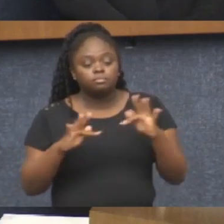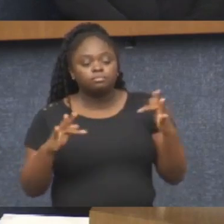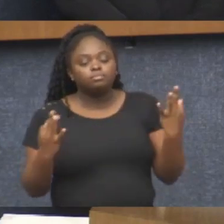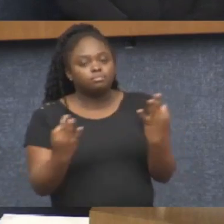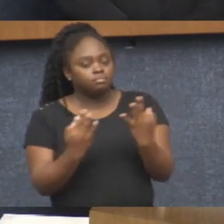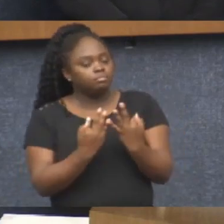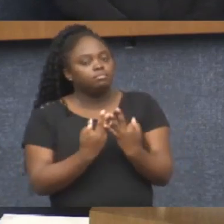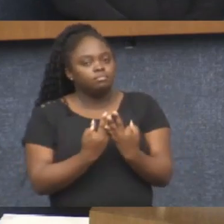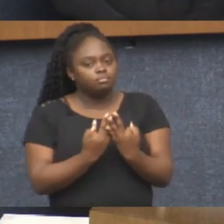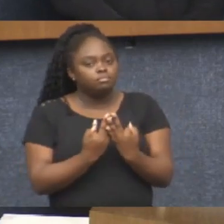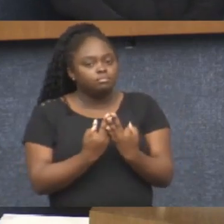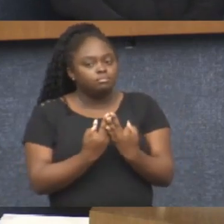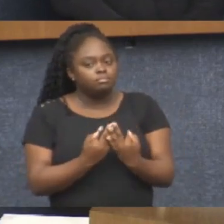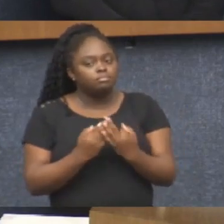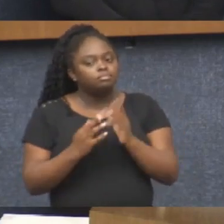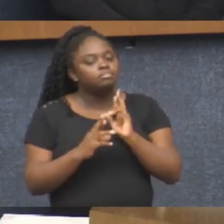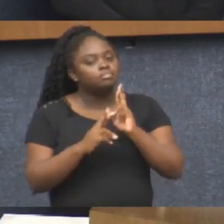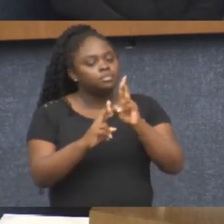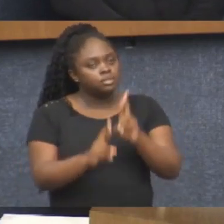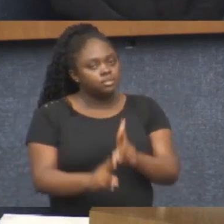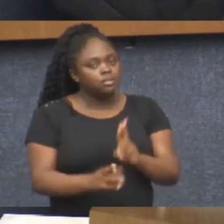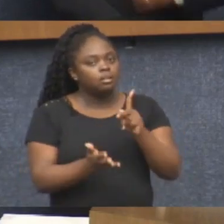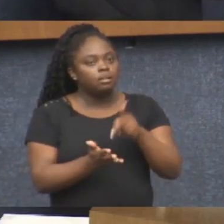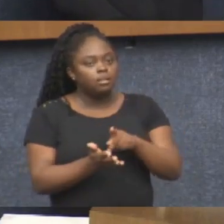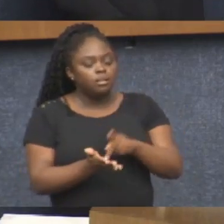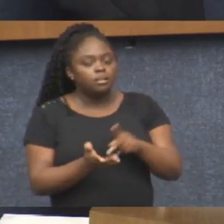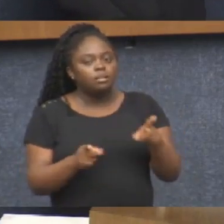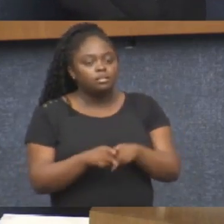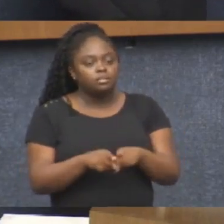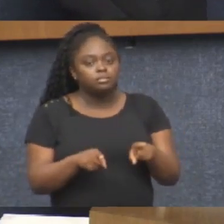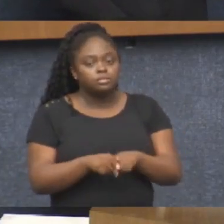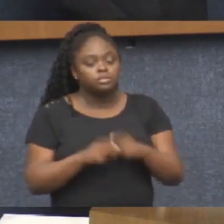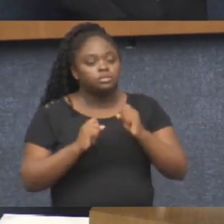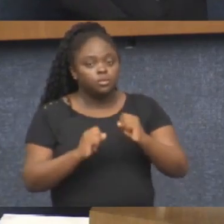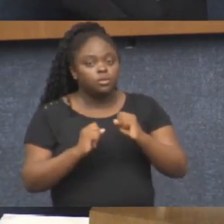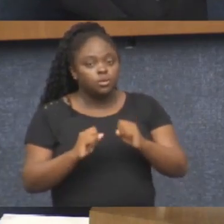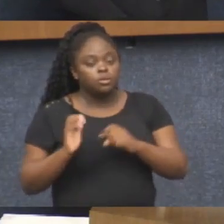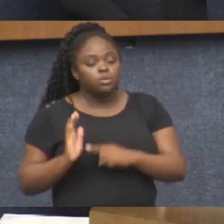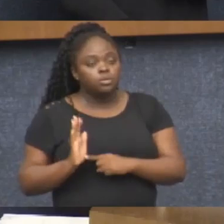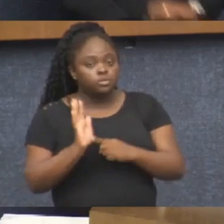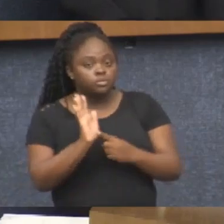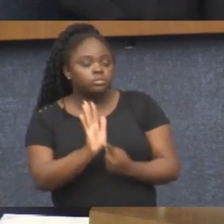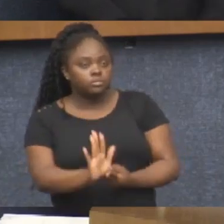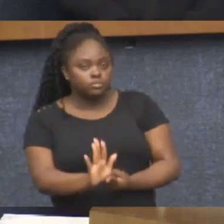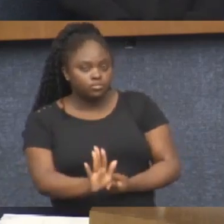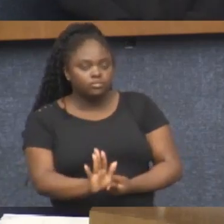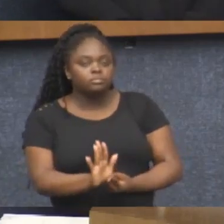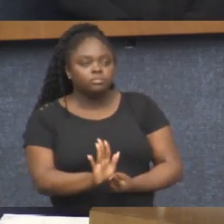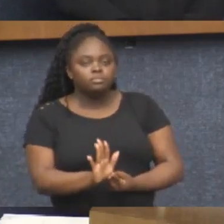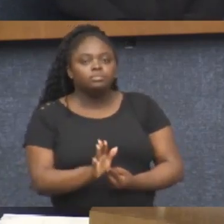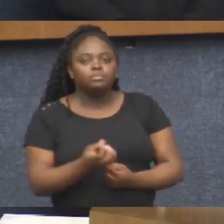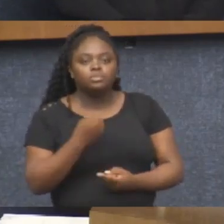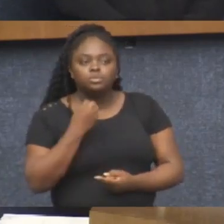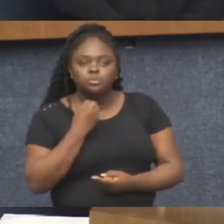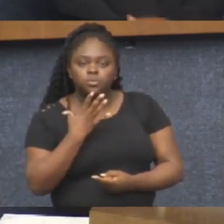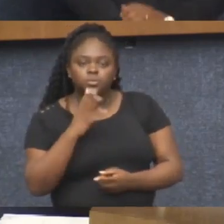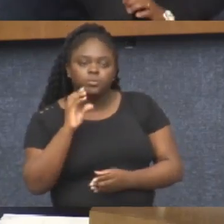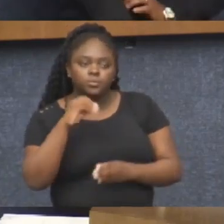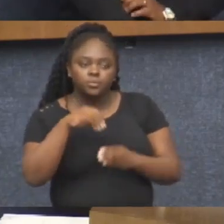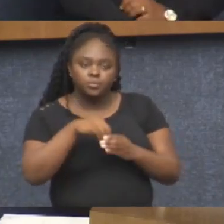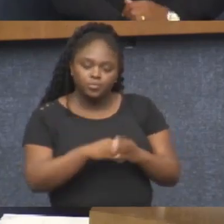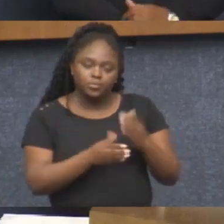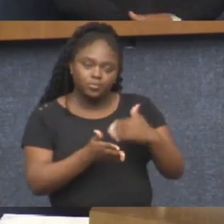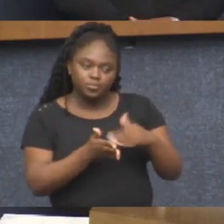família, de fato, representa e o que ela pode trazer de benefício para dentro da